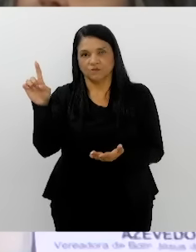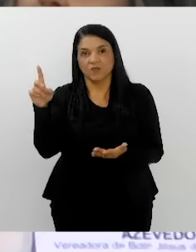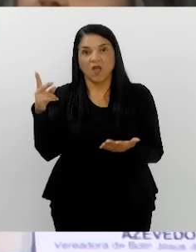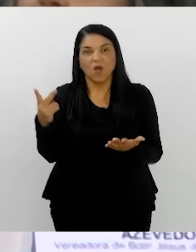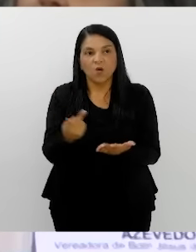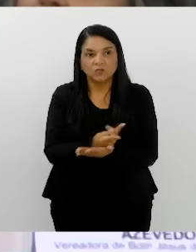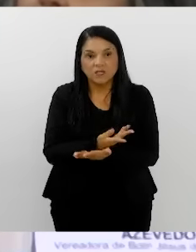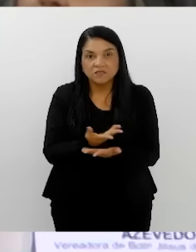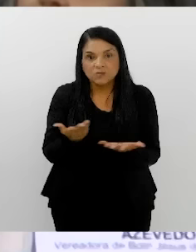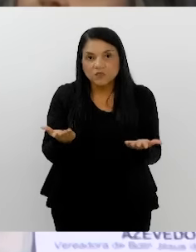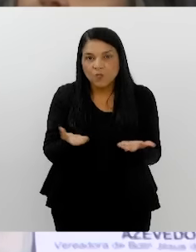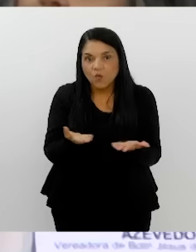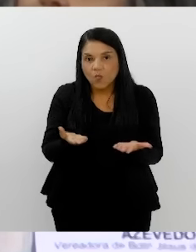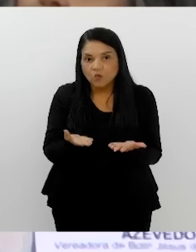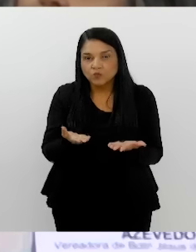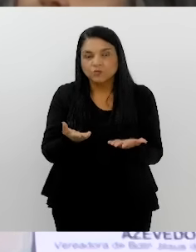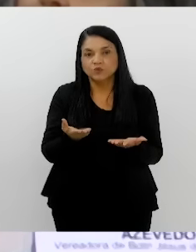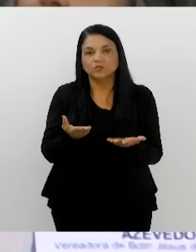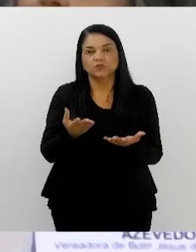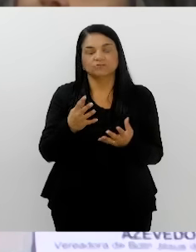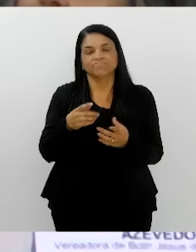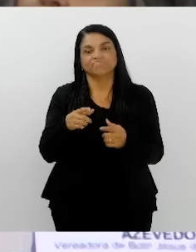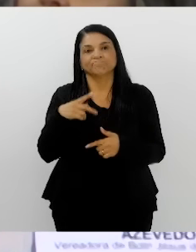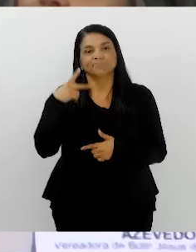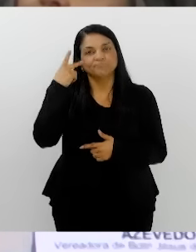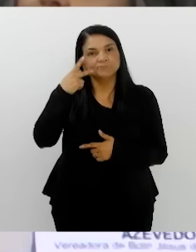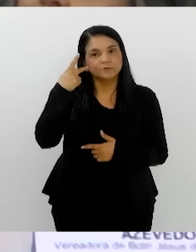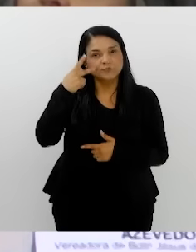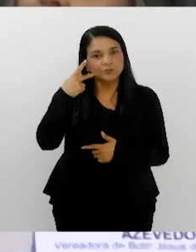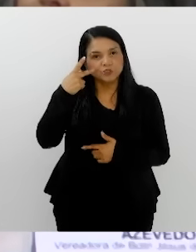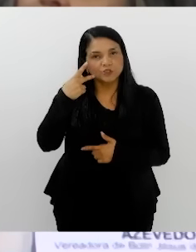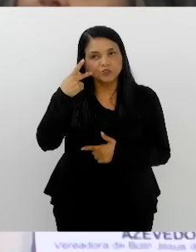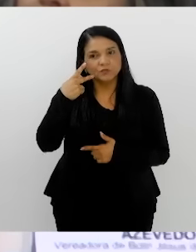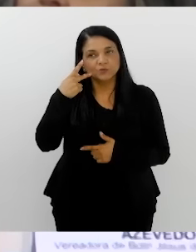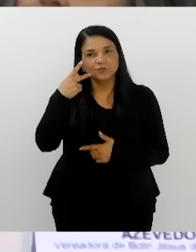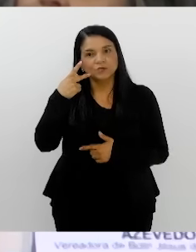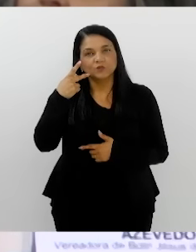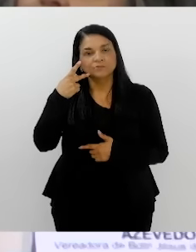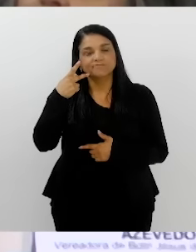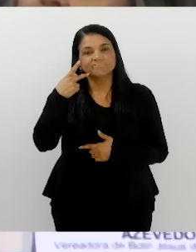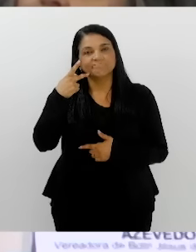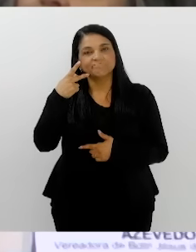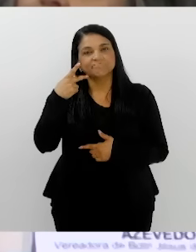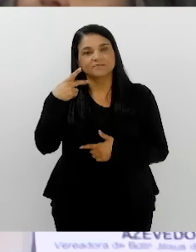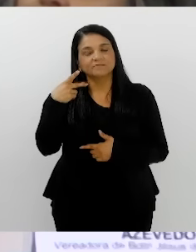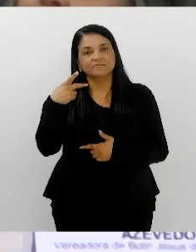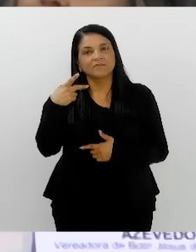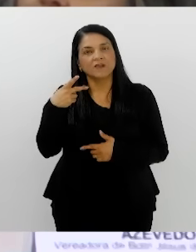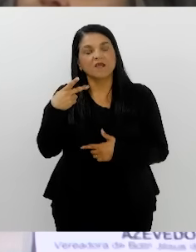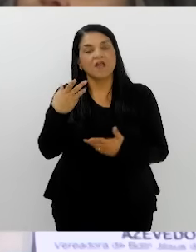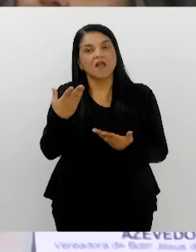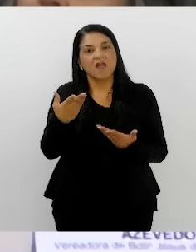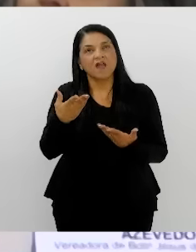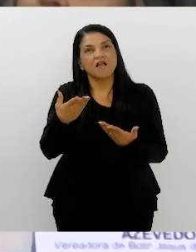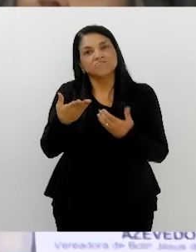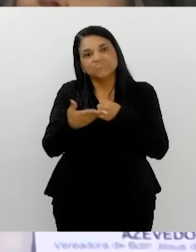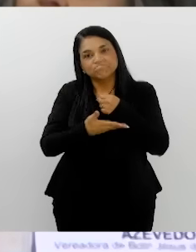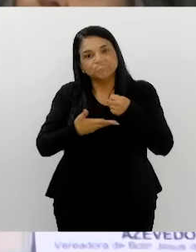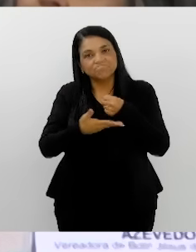no mundo político principalmente, esse princípio da relativização, onde